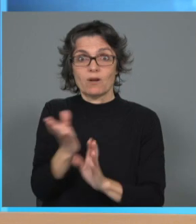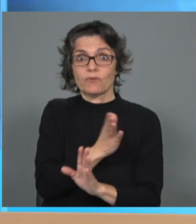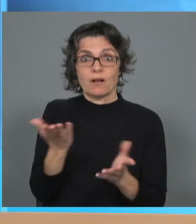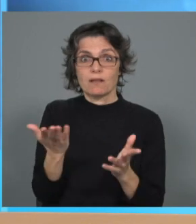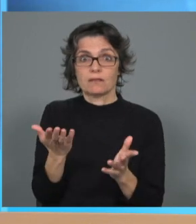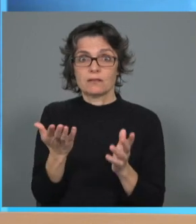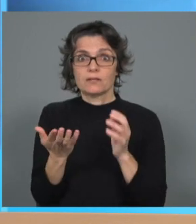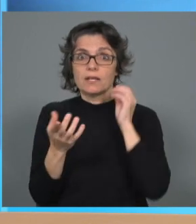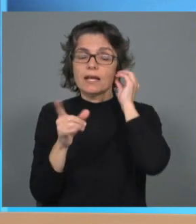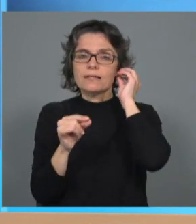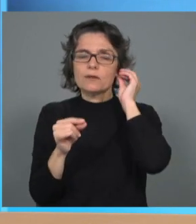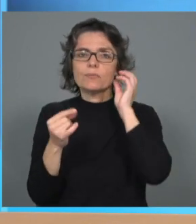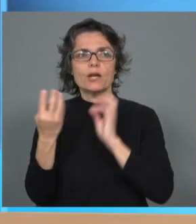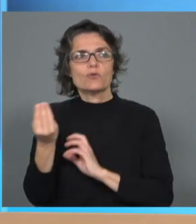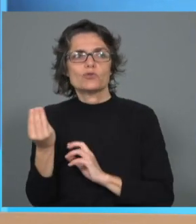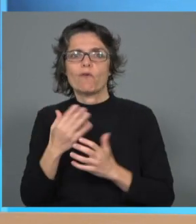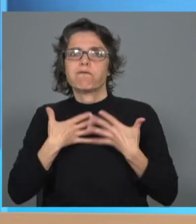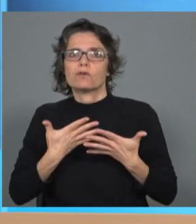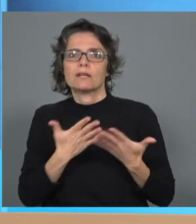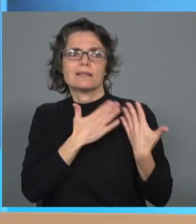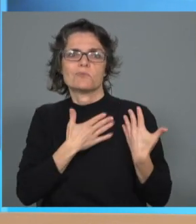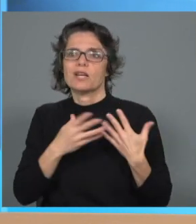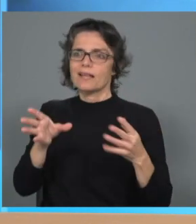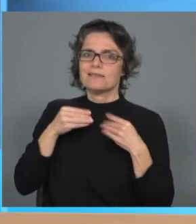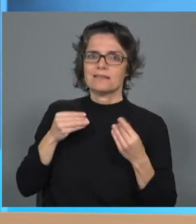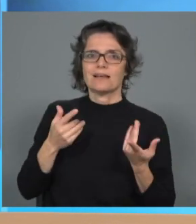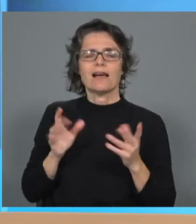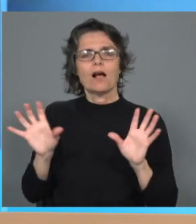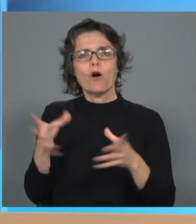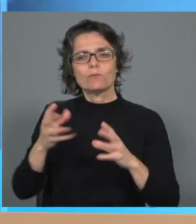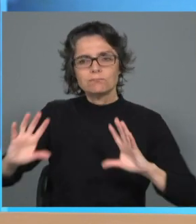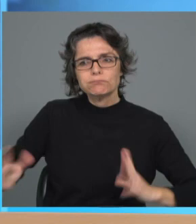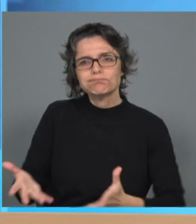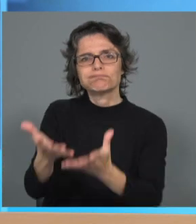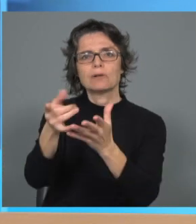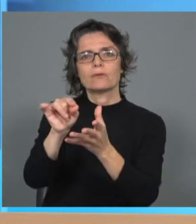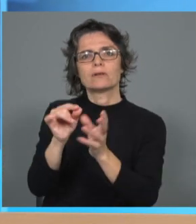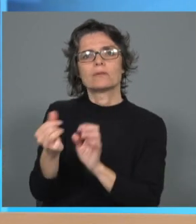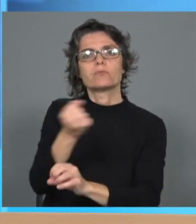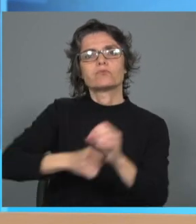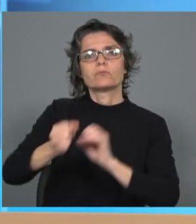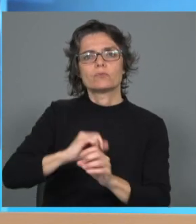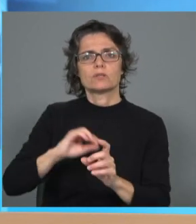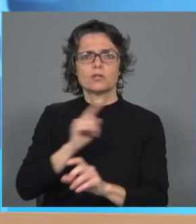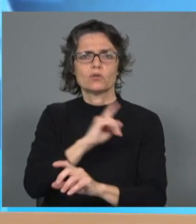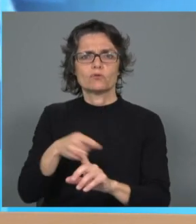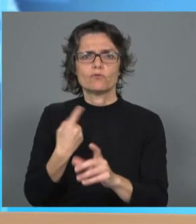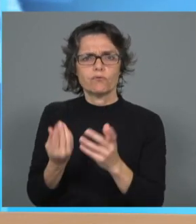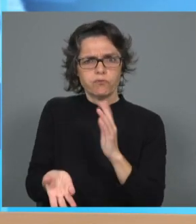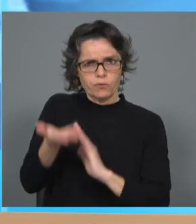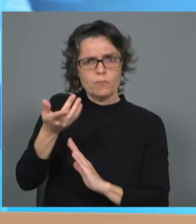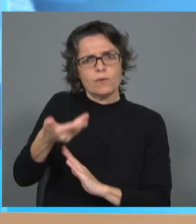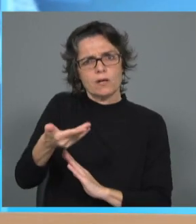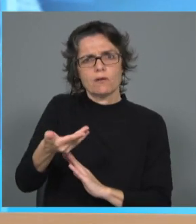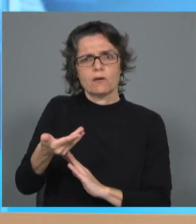jovens voltassem a ter um papel importante nas suas comunidades. Os movimentos passaram também a reforçar-se, muito neste